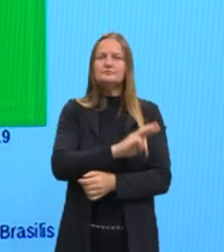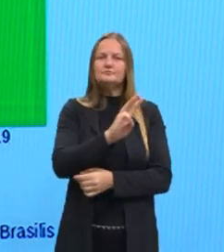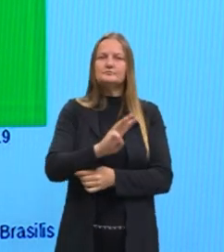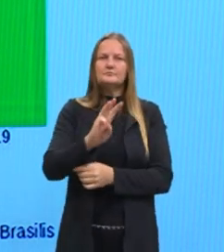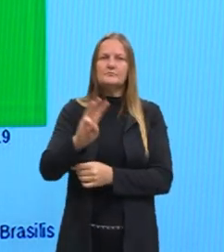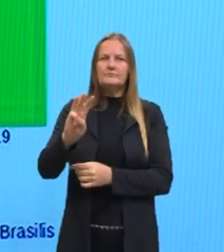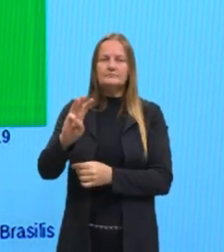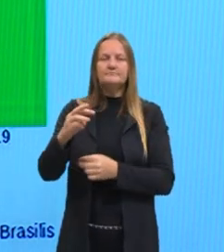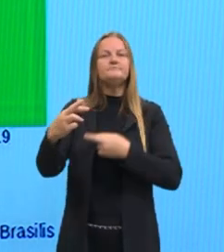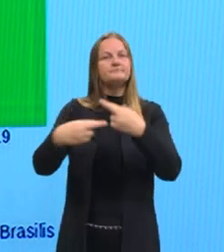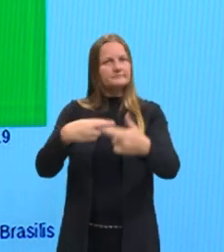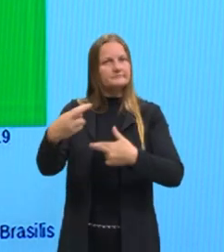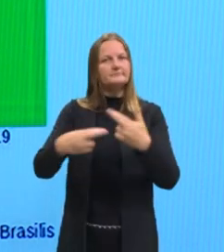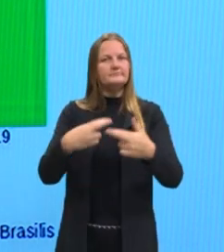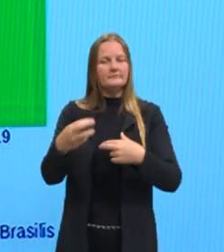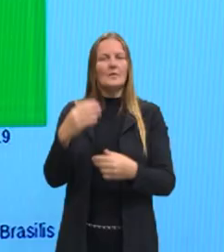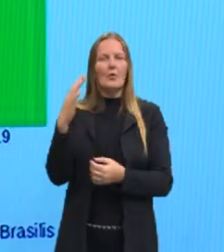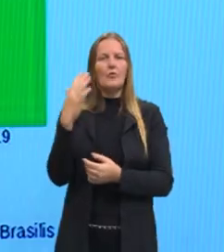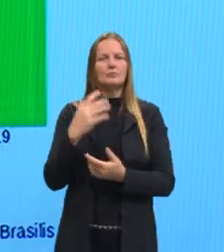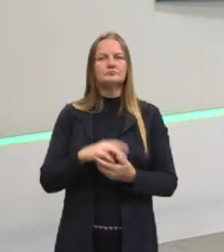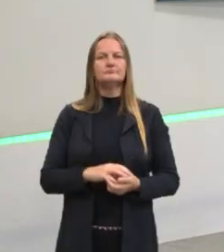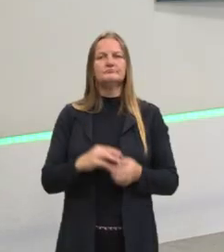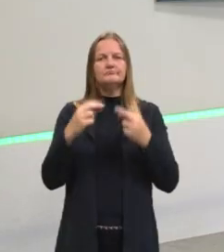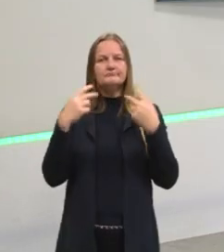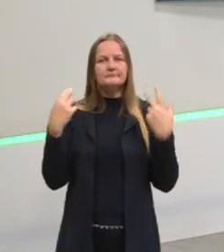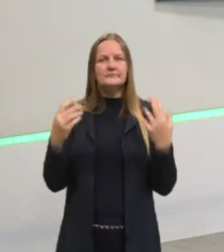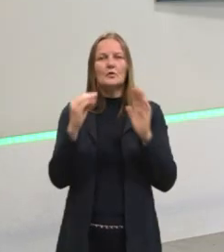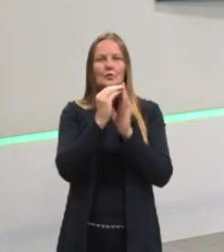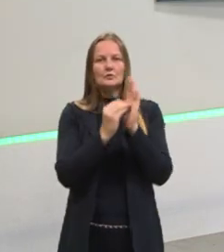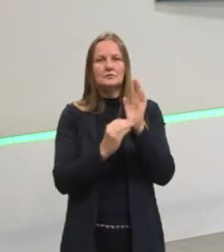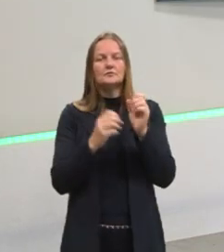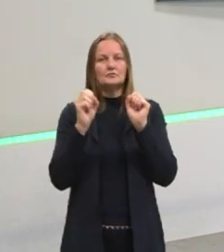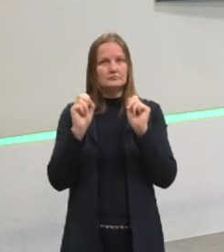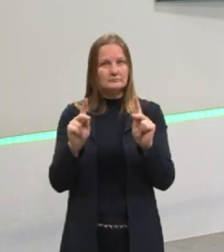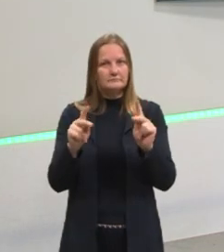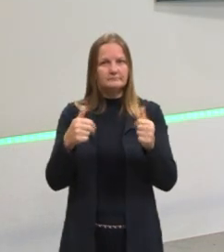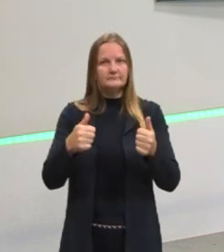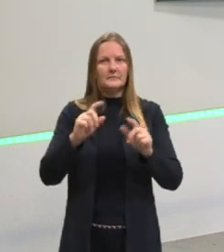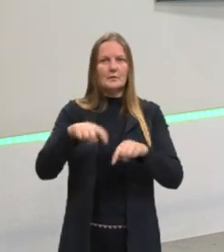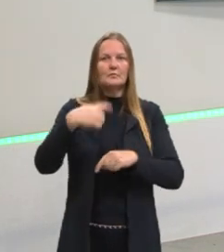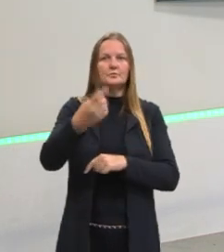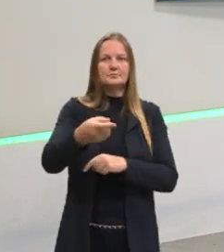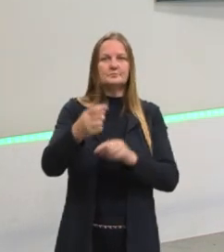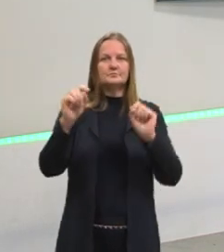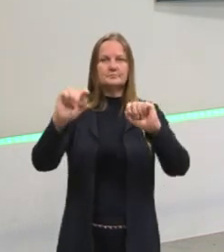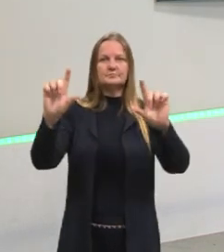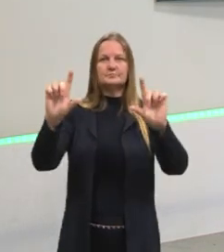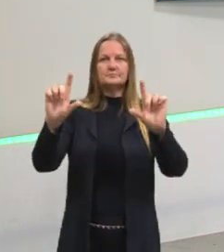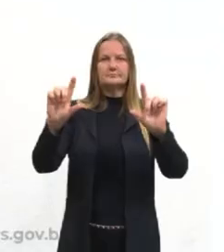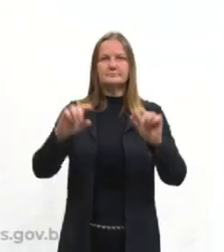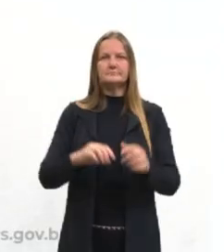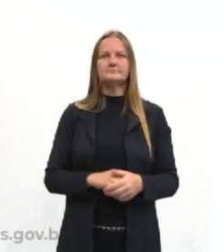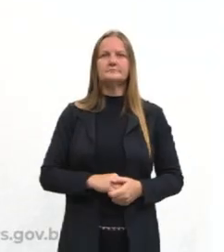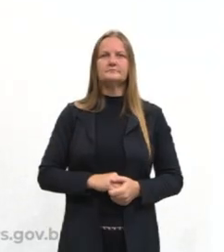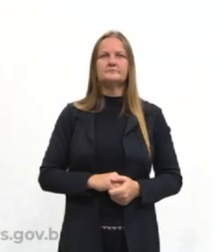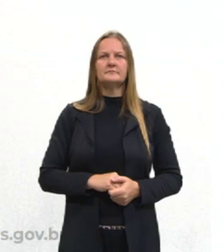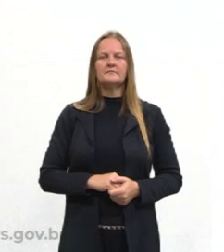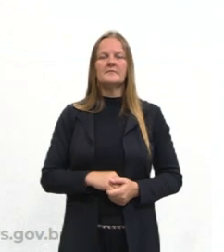relacionado a isso né do INPI entre outras coisas tá meninos e meninas vamos para o próximo aqui então